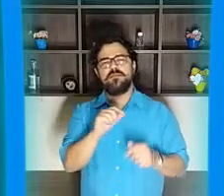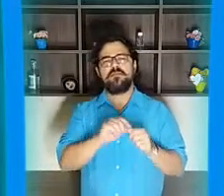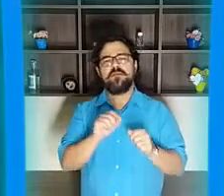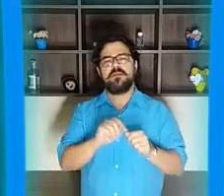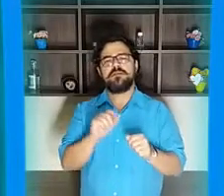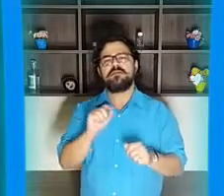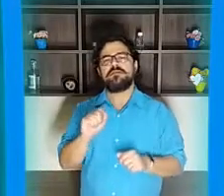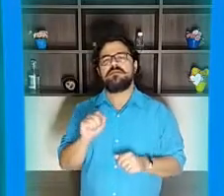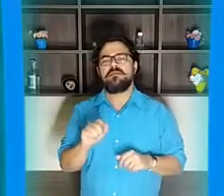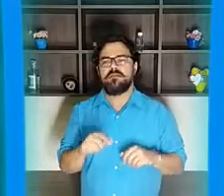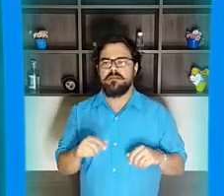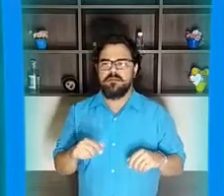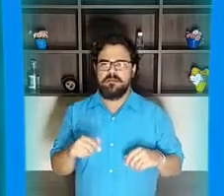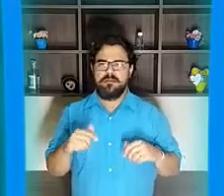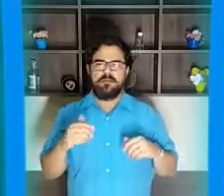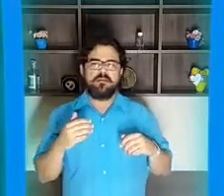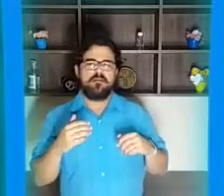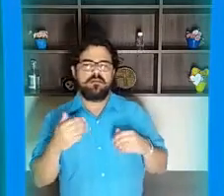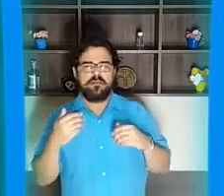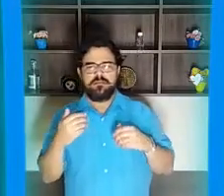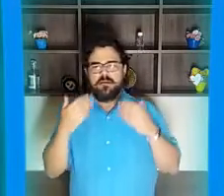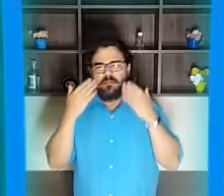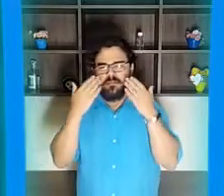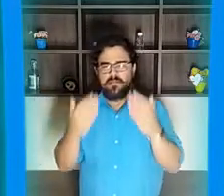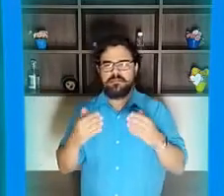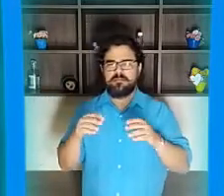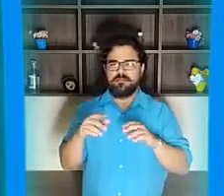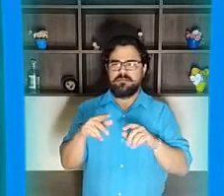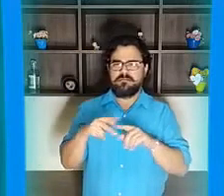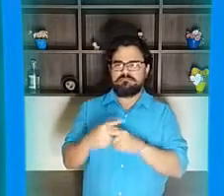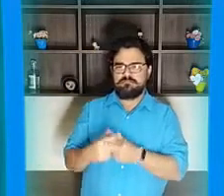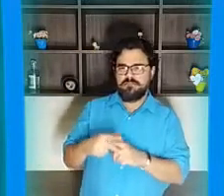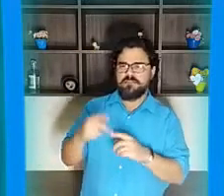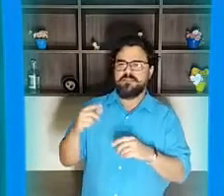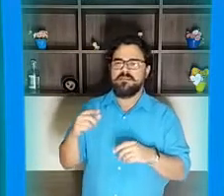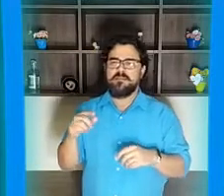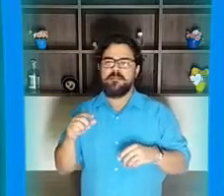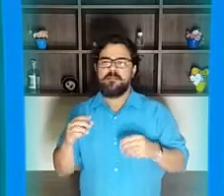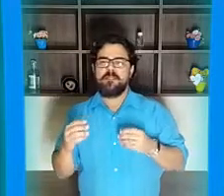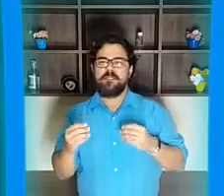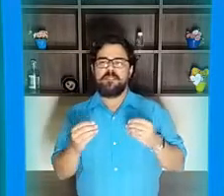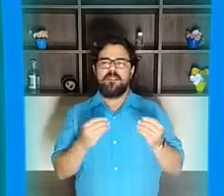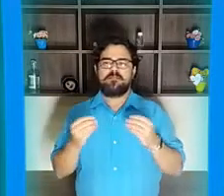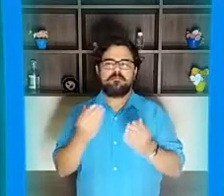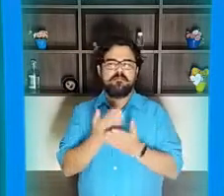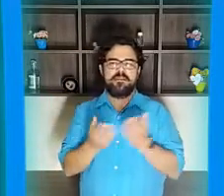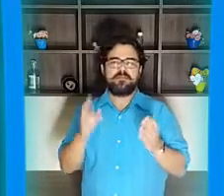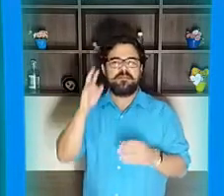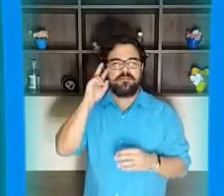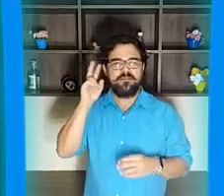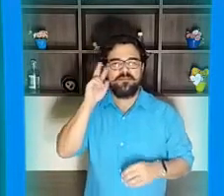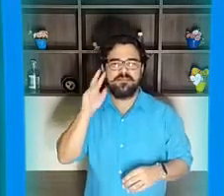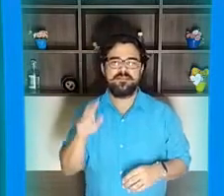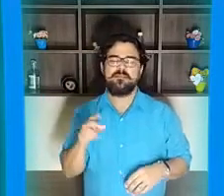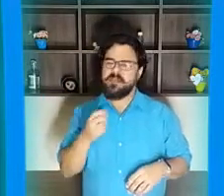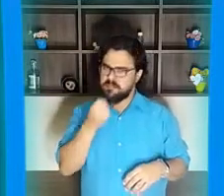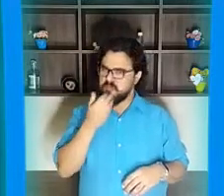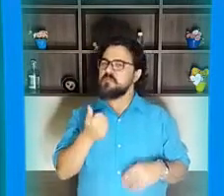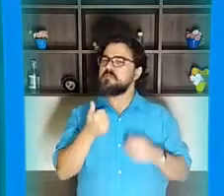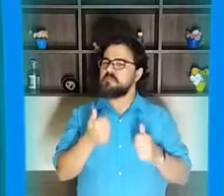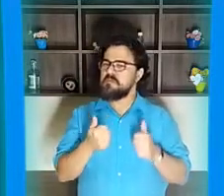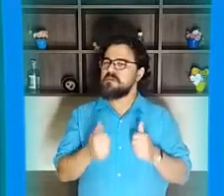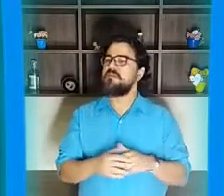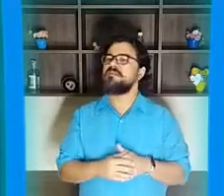e edição e tal. Então, beijo para a editora, que eu sei que mandou muito bem. Lívia, muito